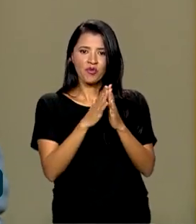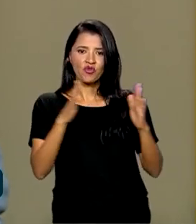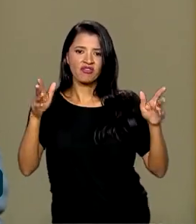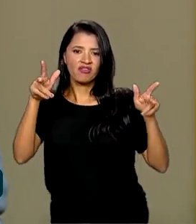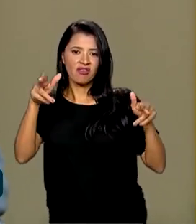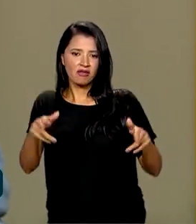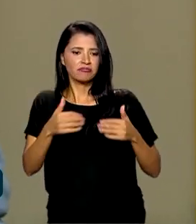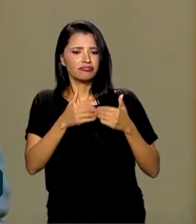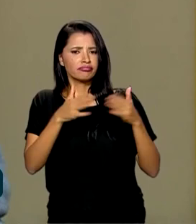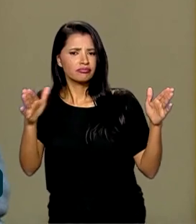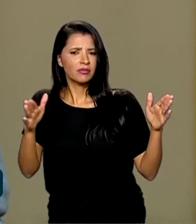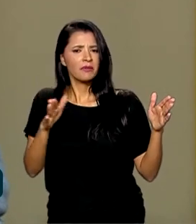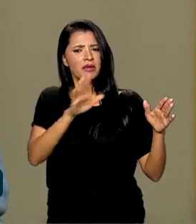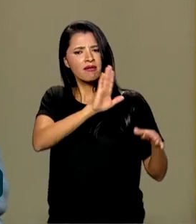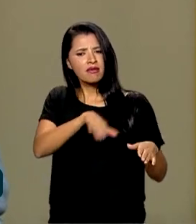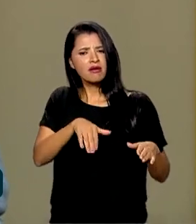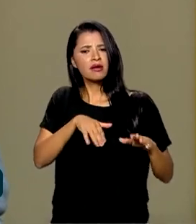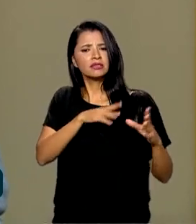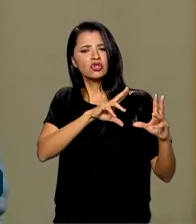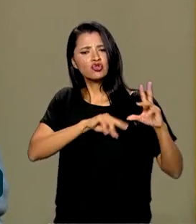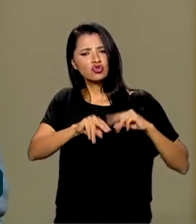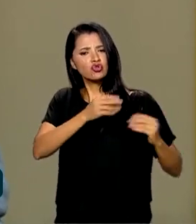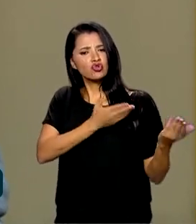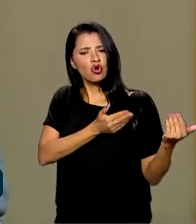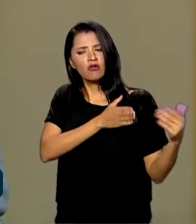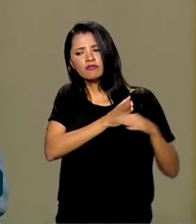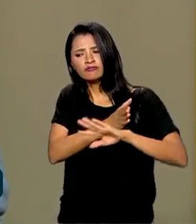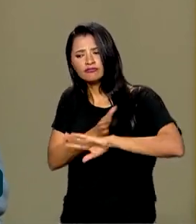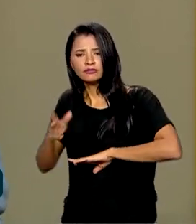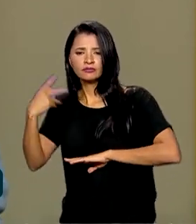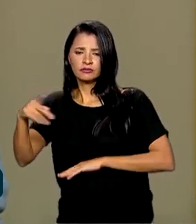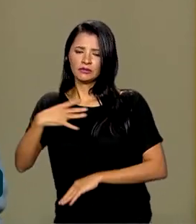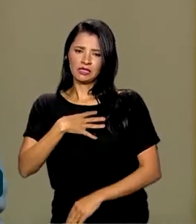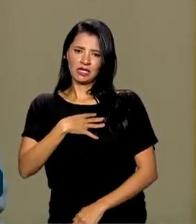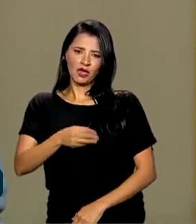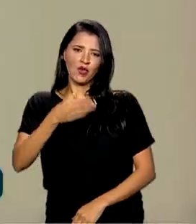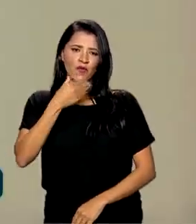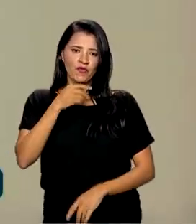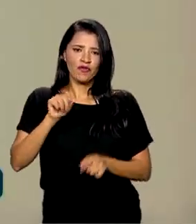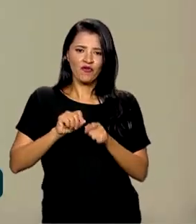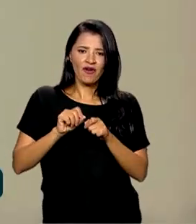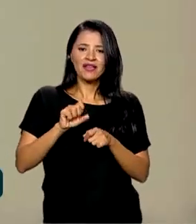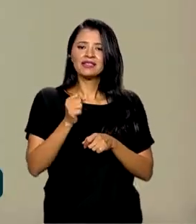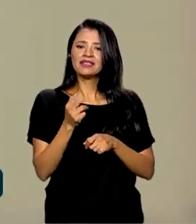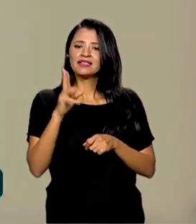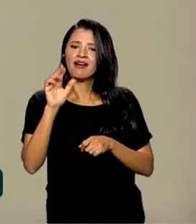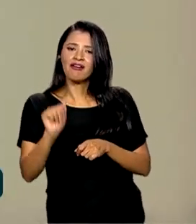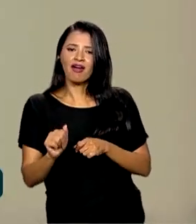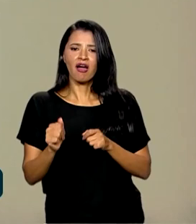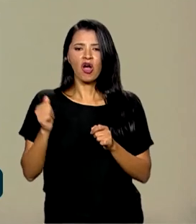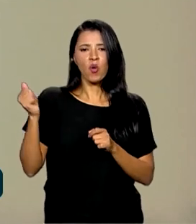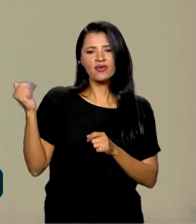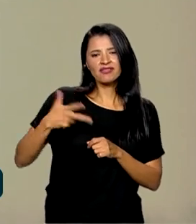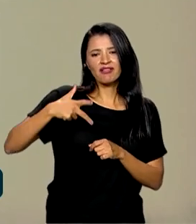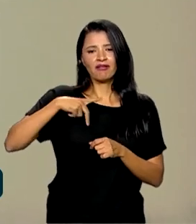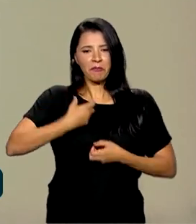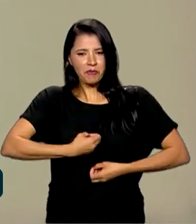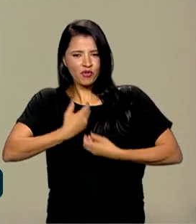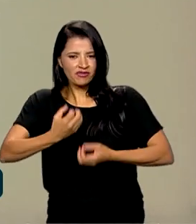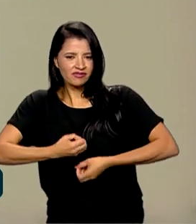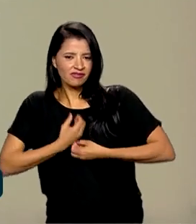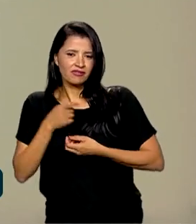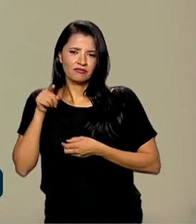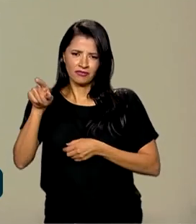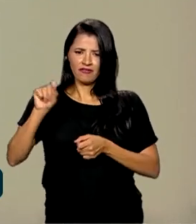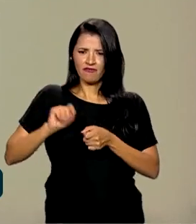as crianças e jovens, né? Seu filho realiza saraus literários, slams, ali, poesias ali no entorno. Então,